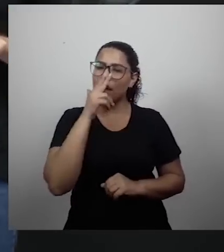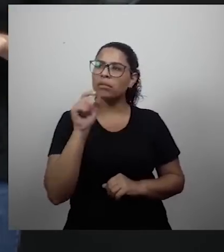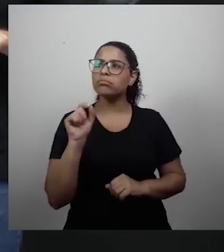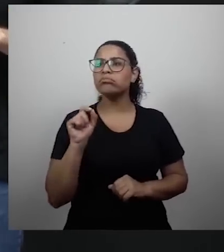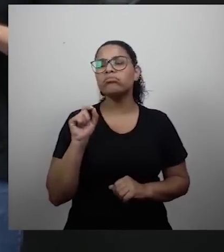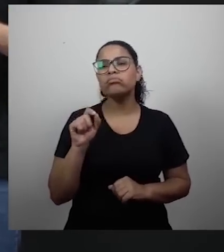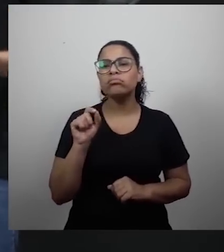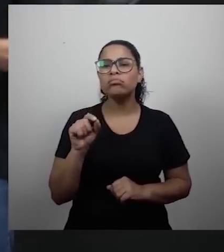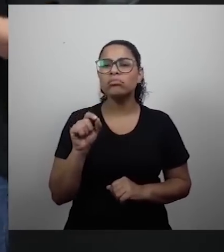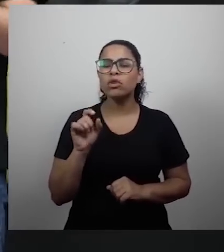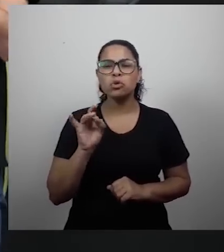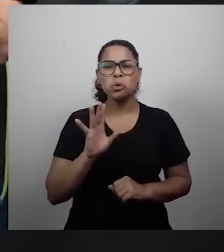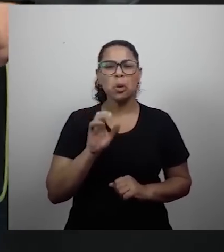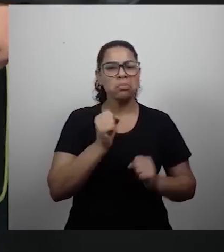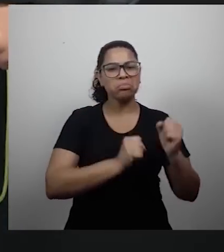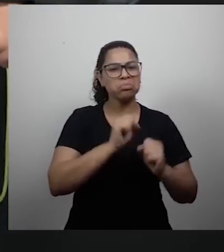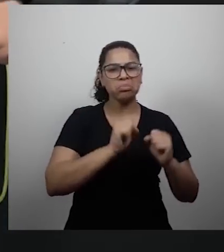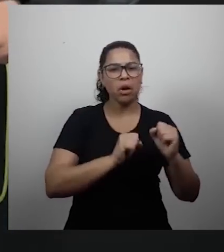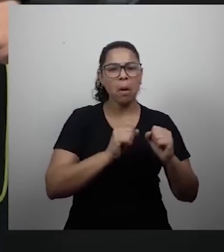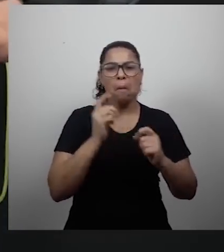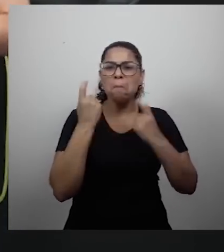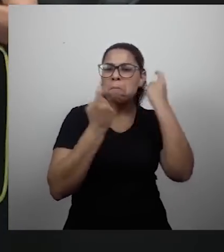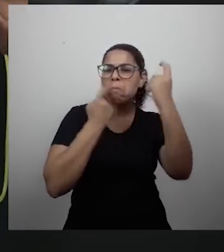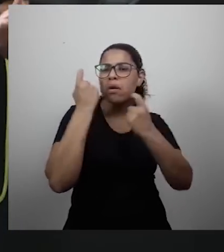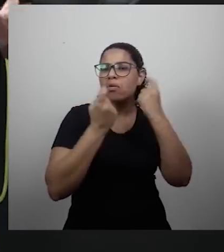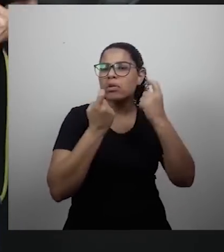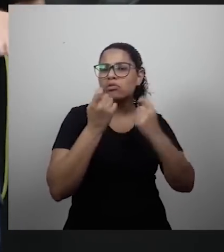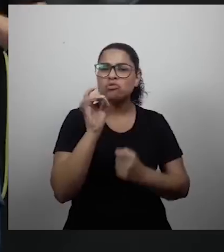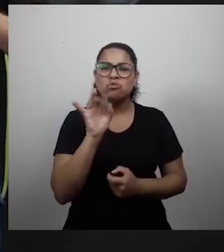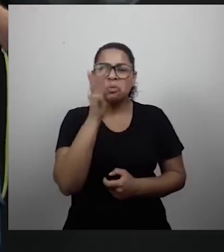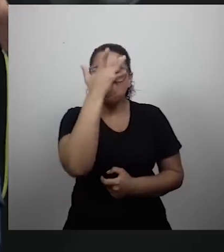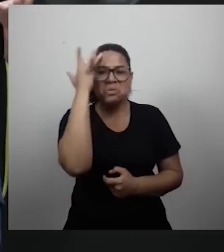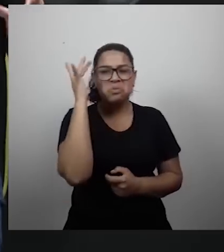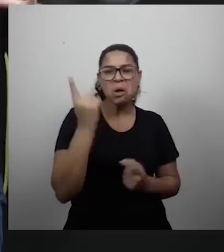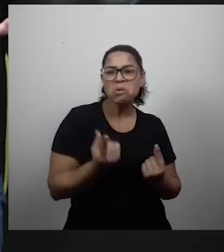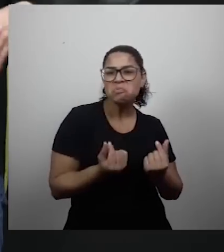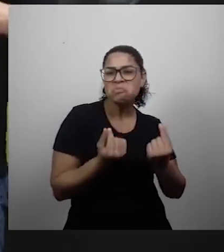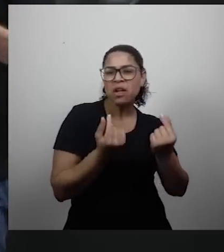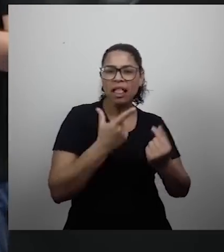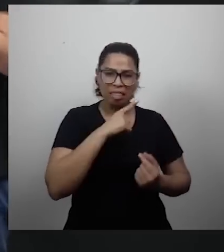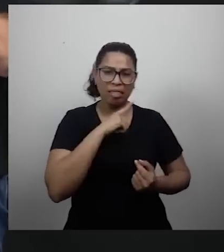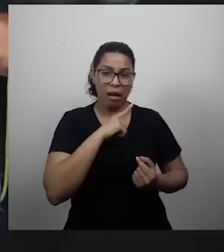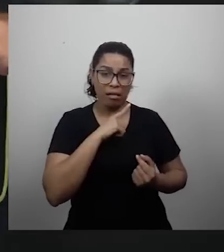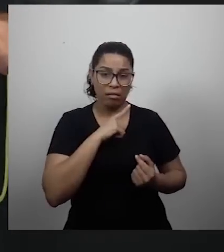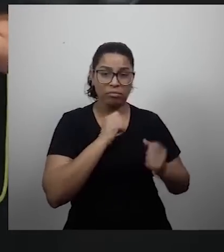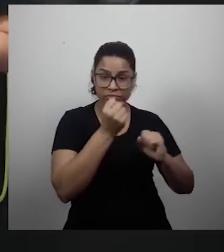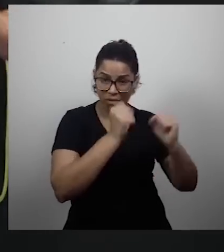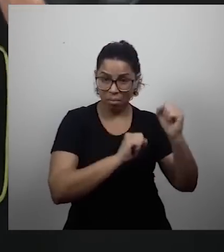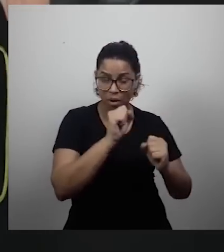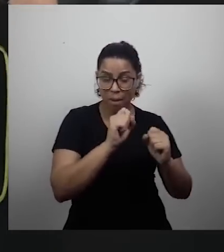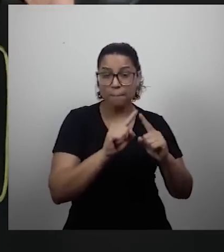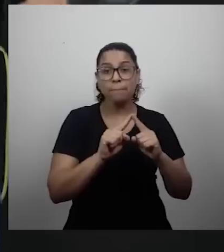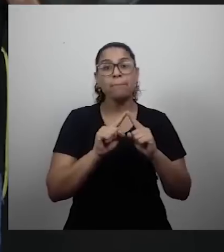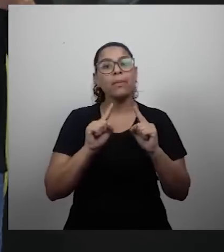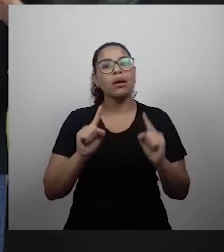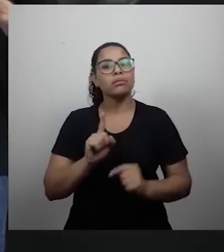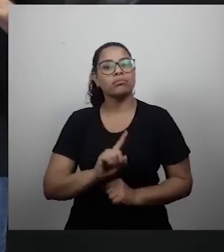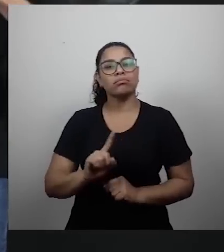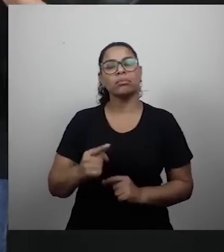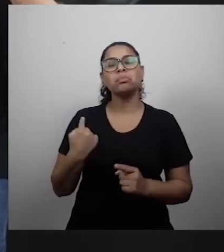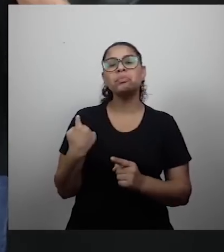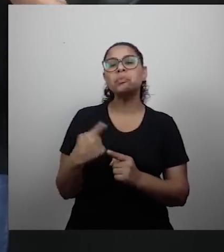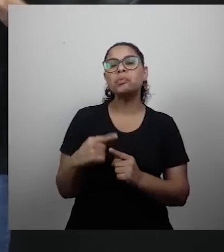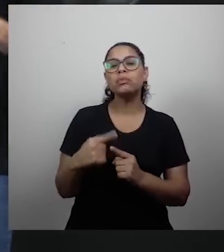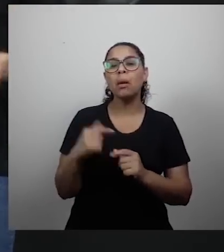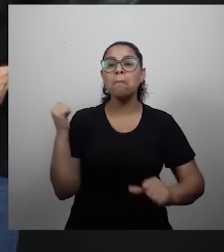de produção e uma coisa que deveria ser preocupação só da burguesia, ou só dos comerciantes, ou só de quem tivesse fábricas. Mas não,